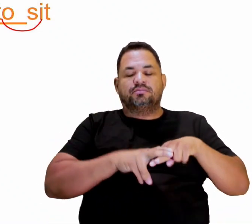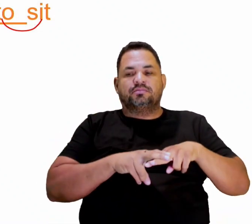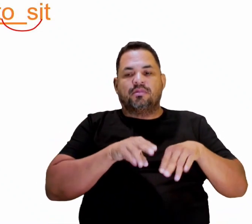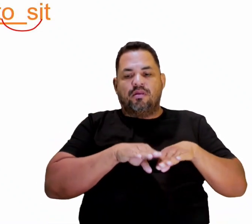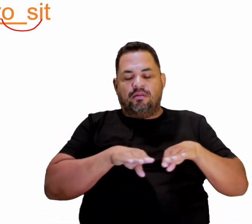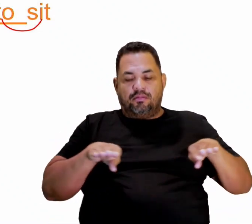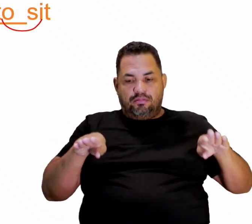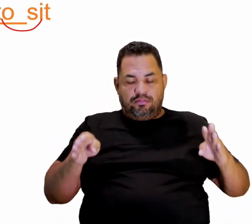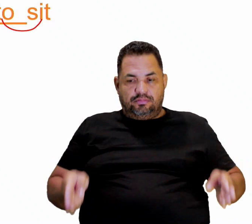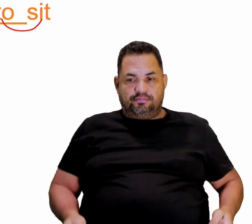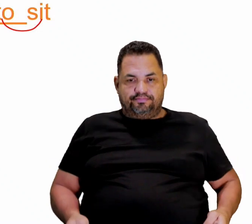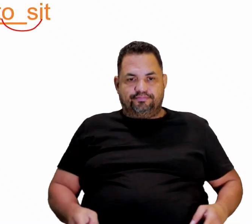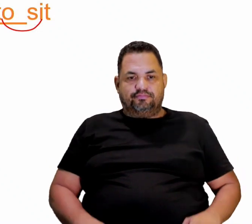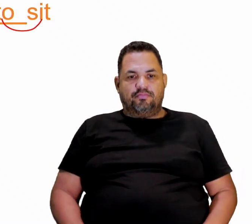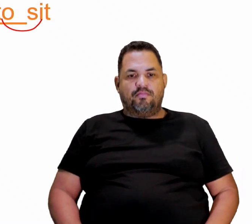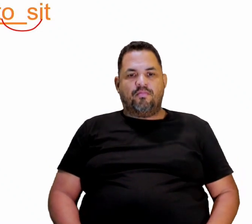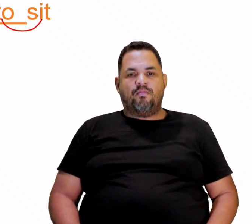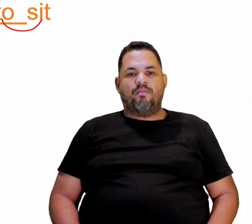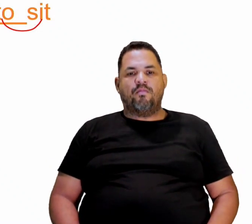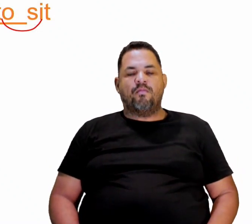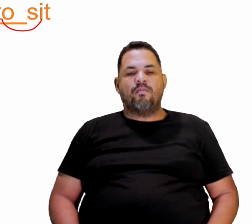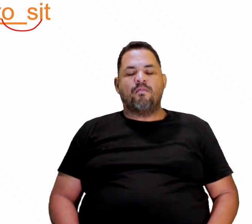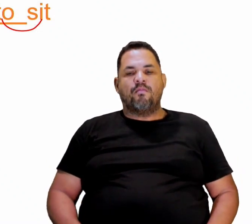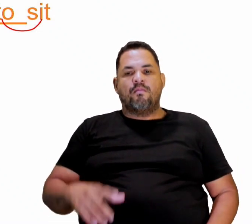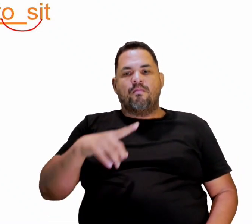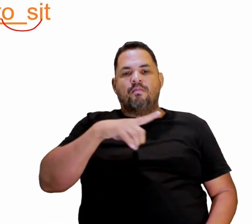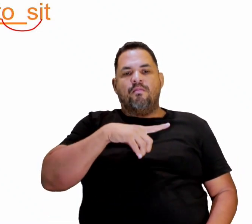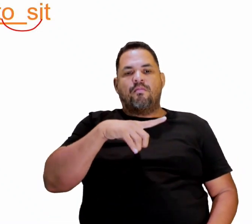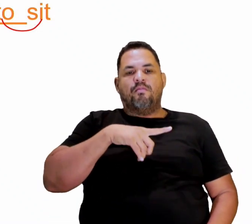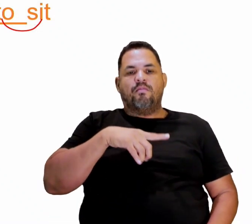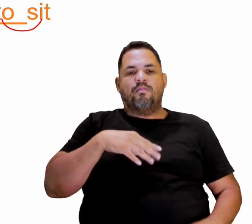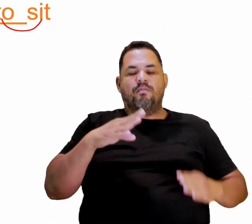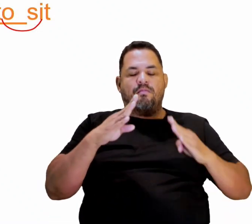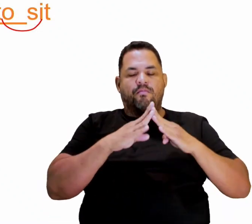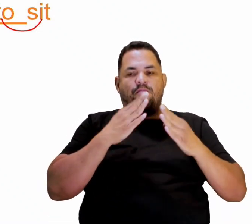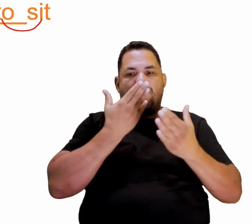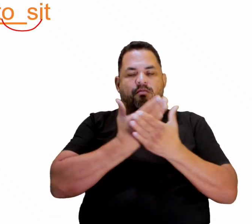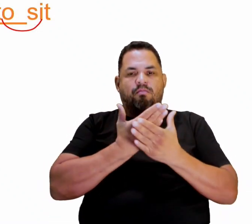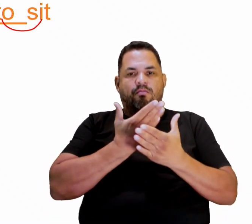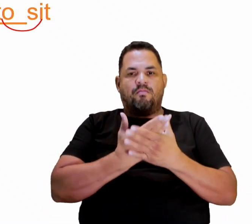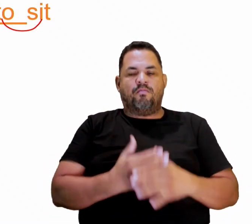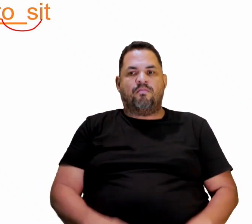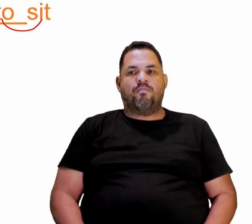que aquela junção de cadeira com mesa que tem nas escolas